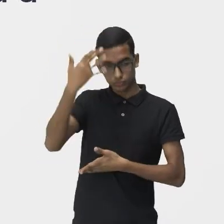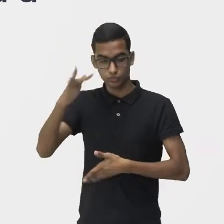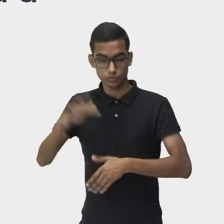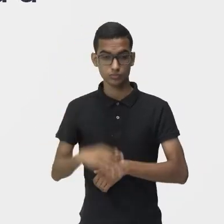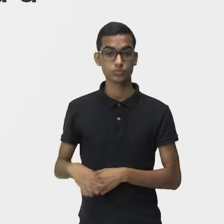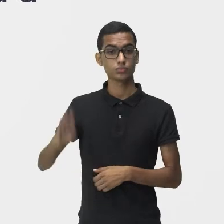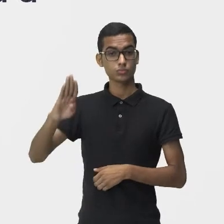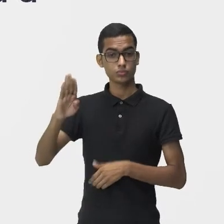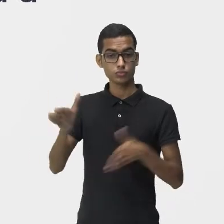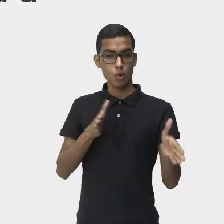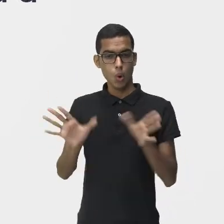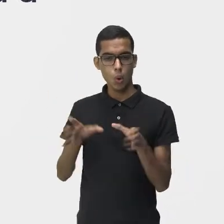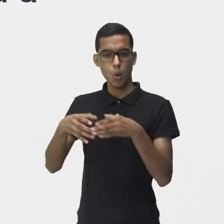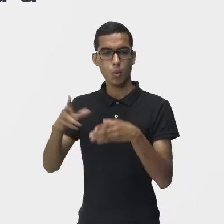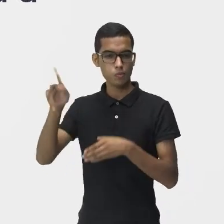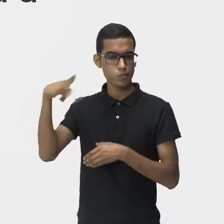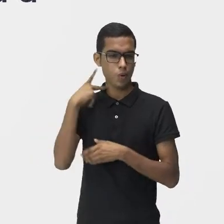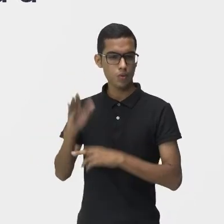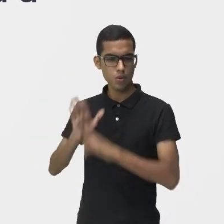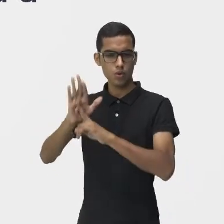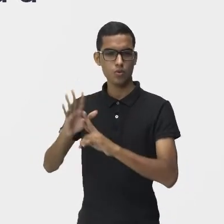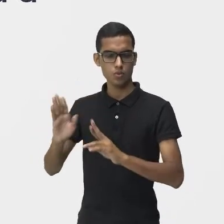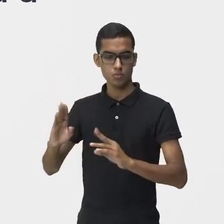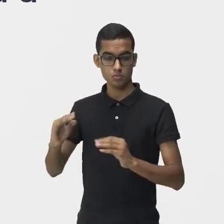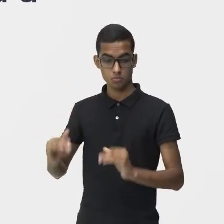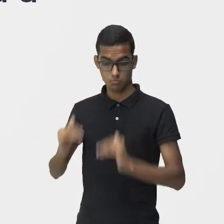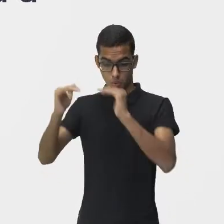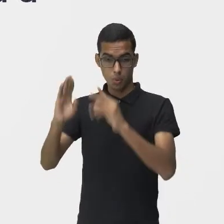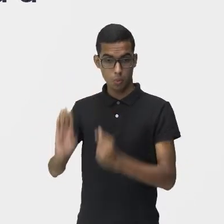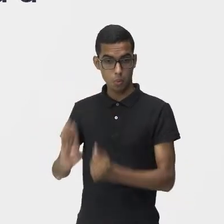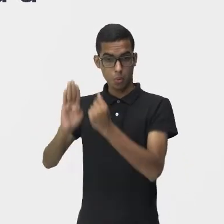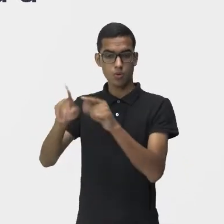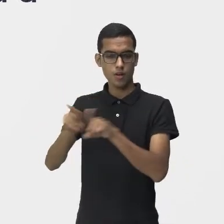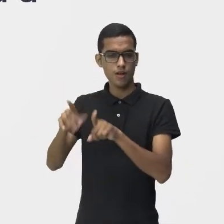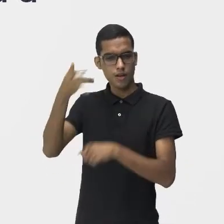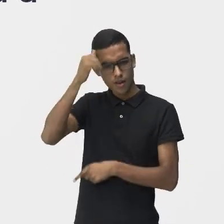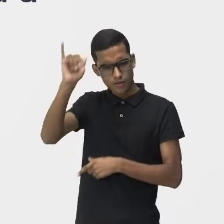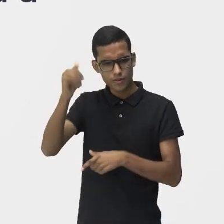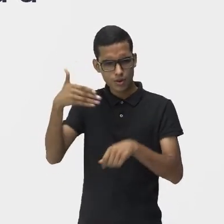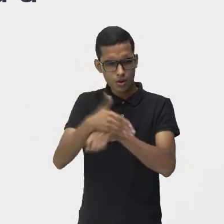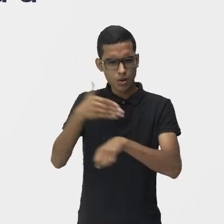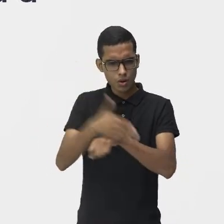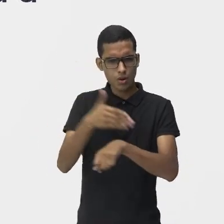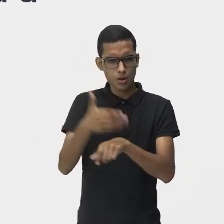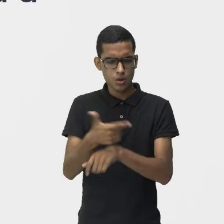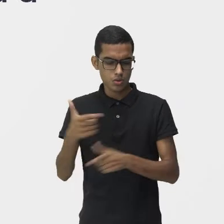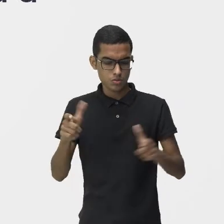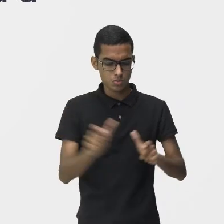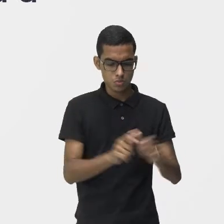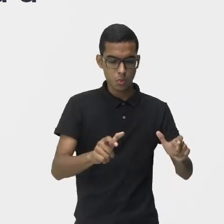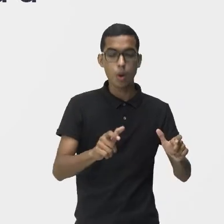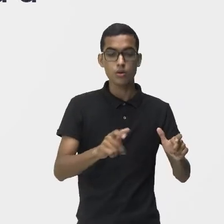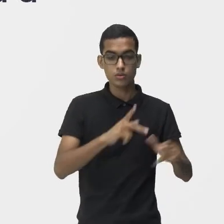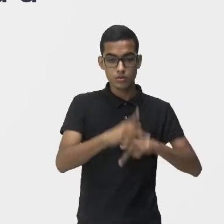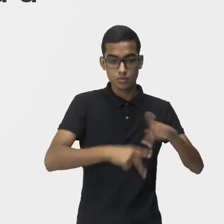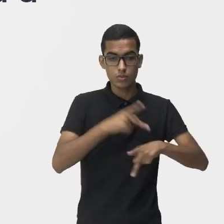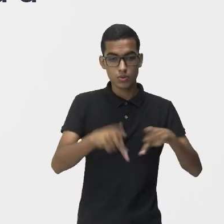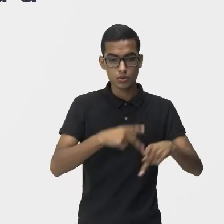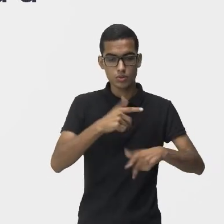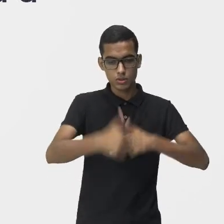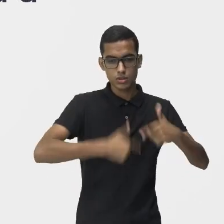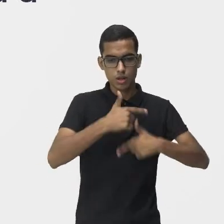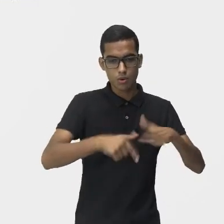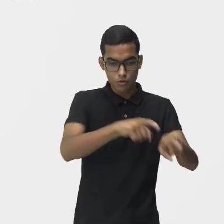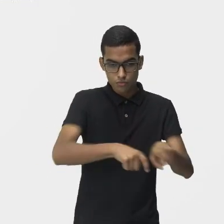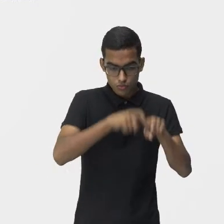letra B. Era um grupo político que representava a alta burguesia e queria evitar uma participação maior dos trabalhadores urbanos e rurais